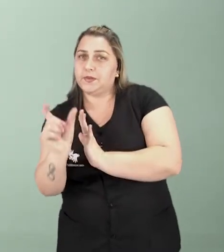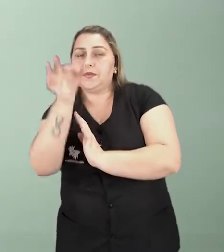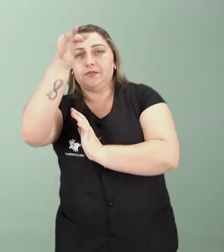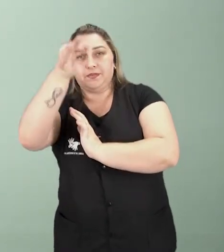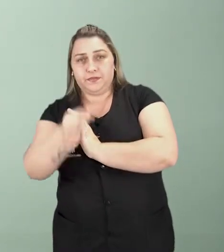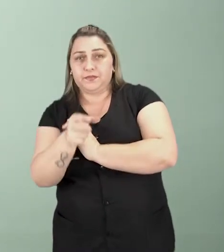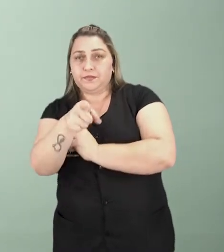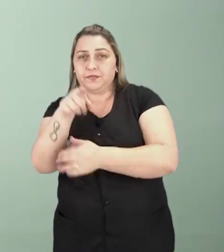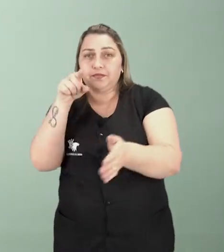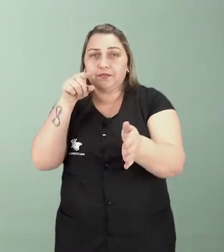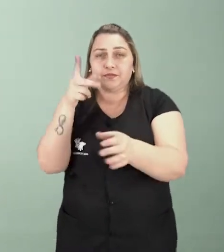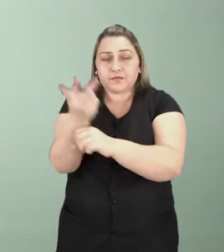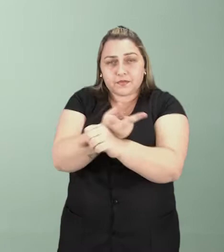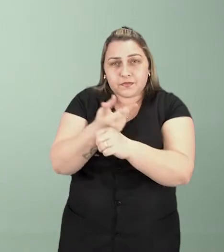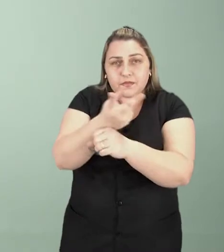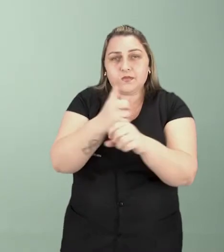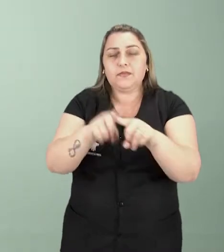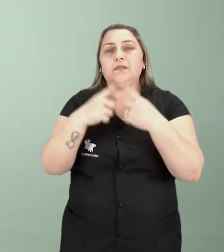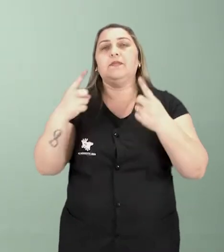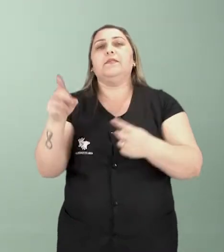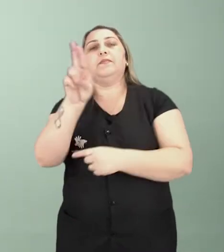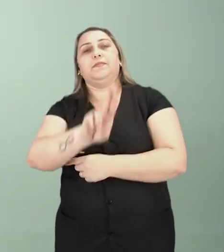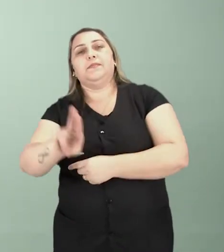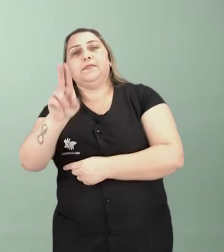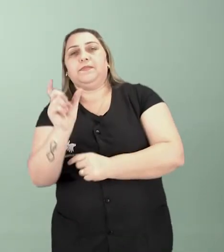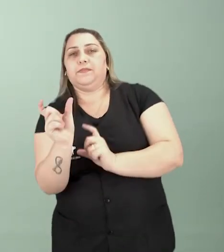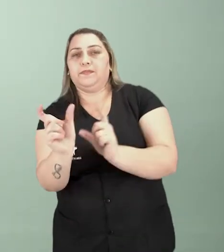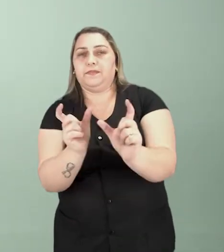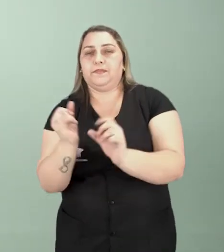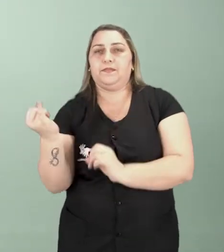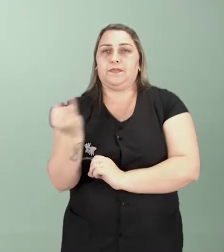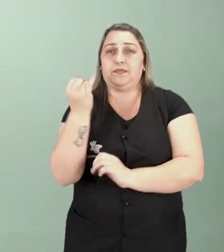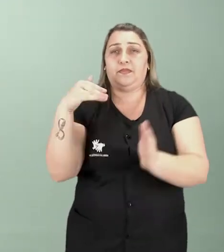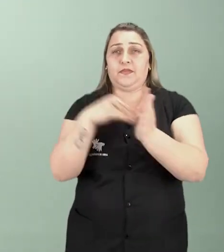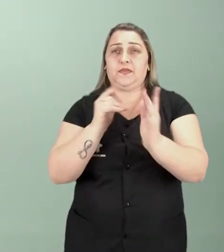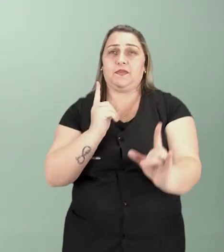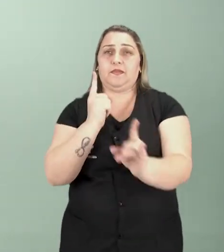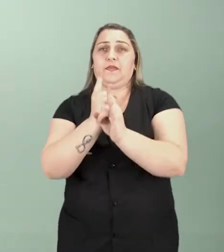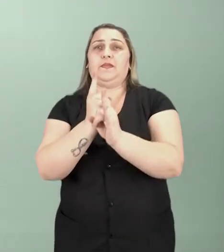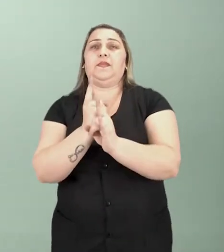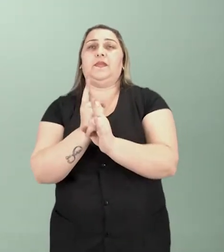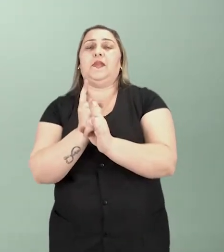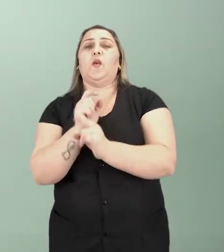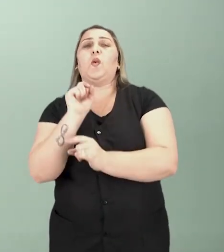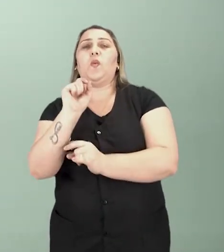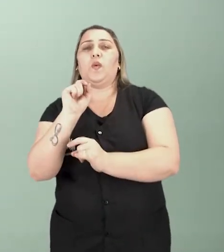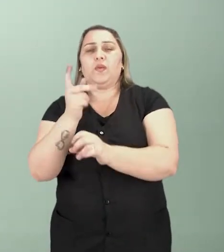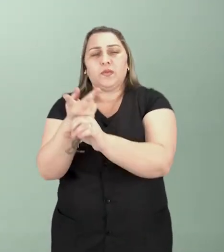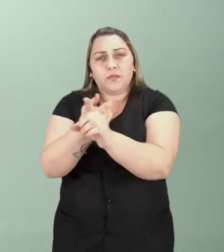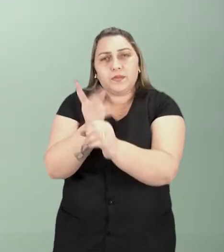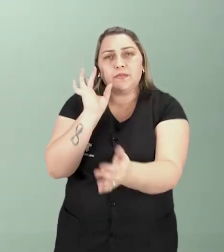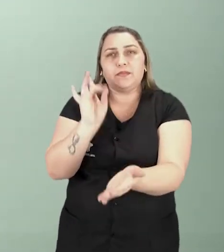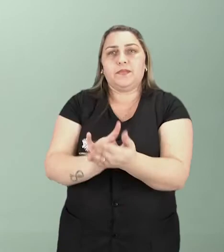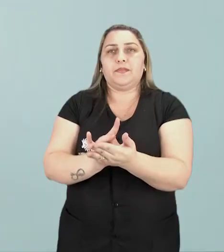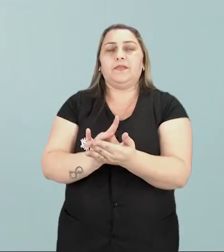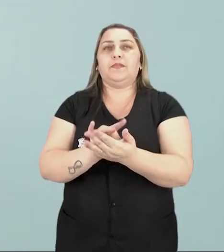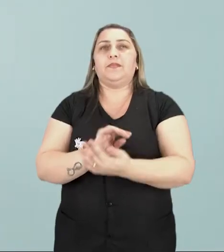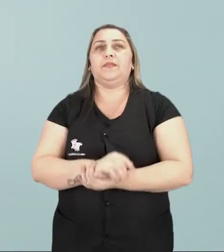você está buscando, né? Mas aí você vai utilizando as palavras-chave até você encontrar o que você está procurando.